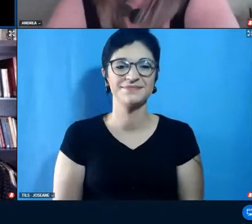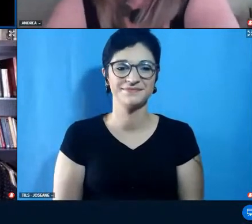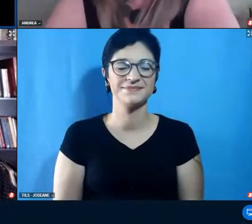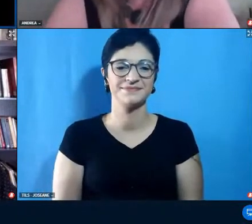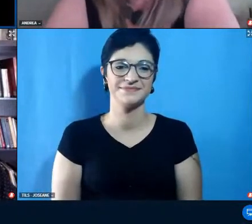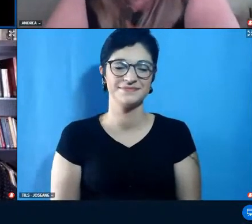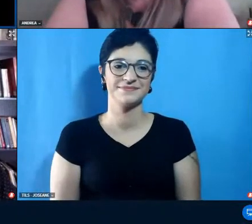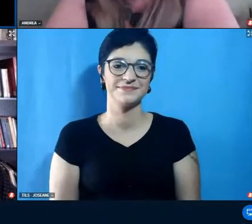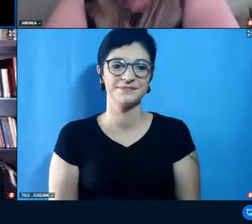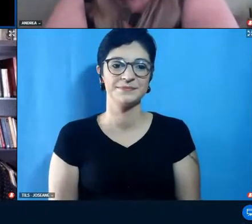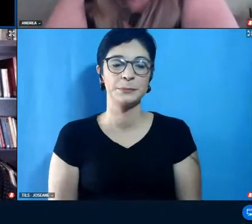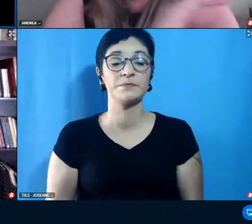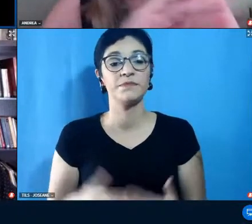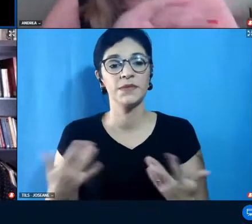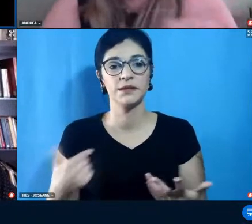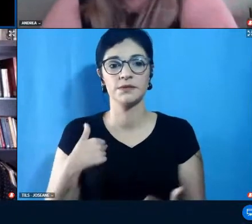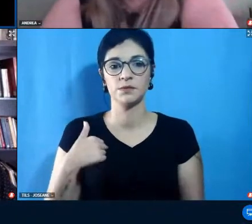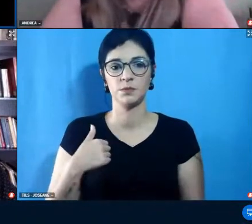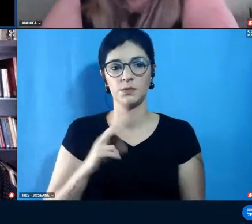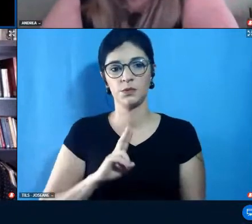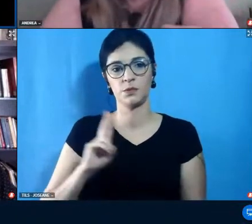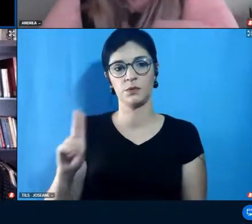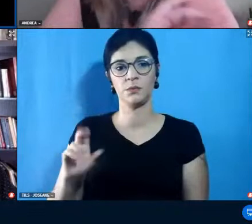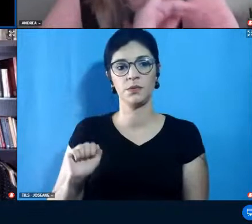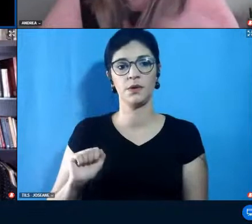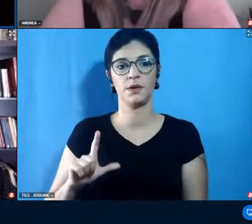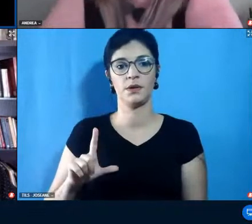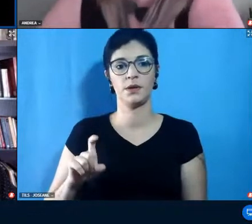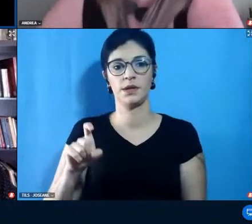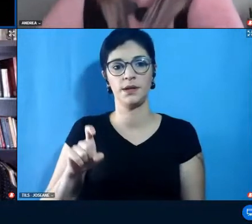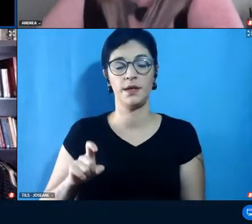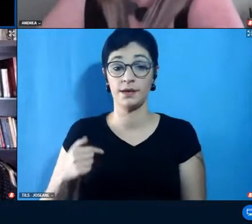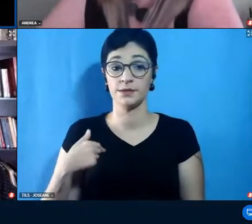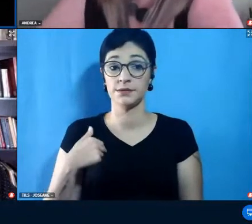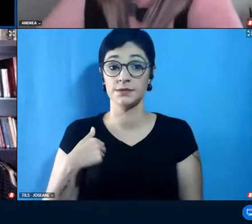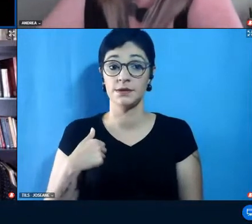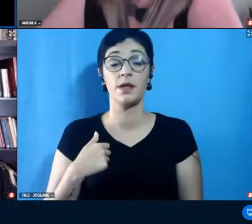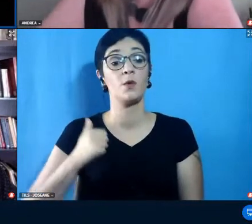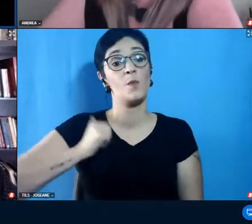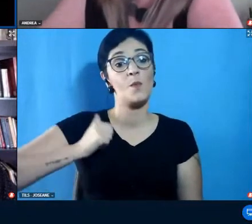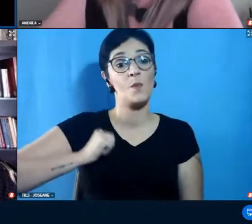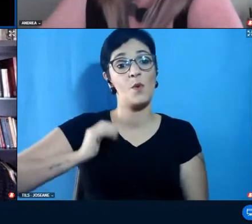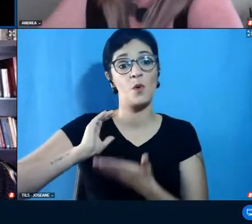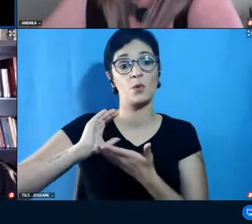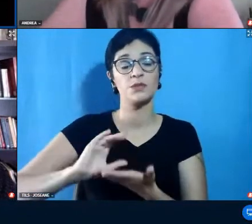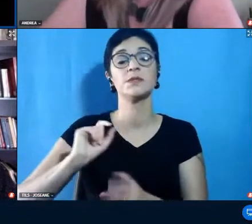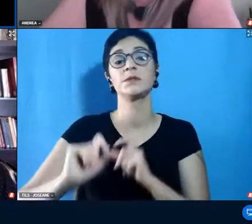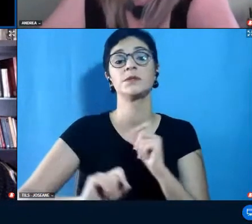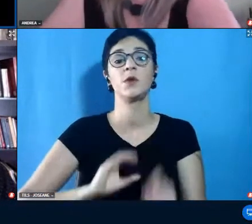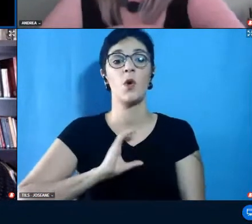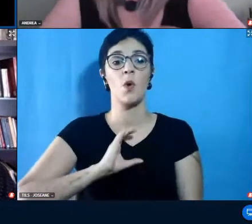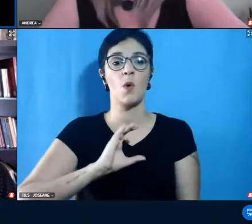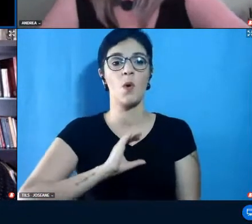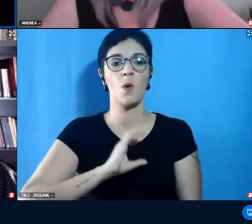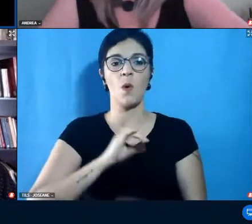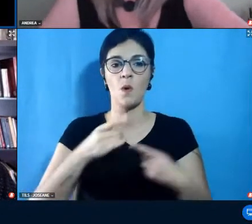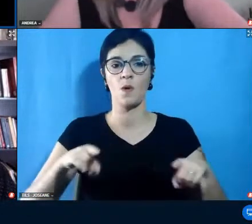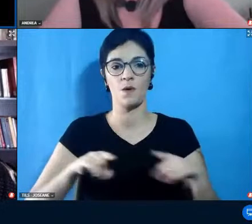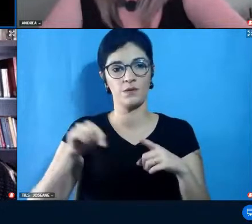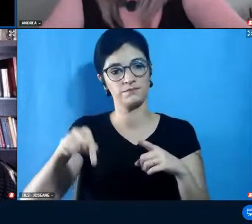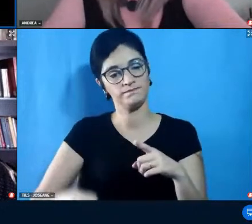Ótimo. Então, tá bom. Bom, eu sou o Alex, eu sou bolsista do Coral da Universidade Federal de Pelotas. E o